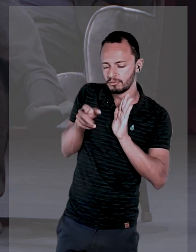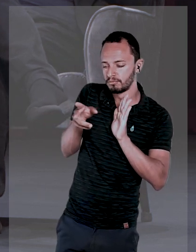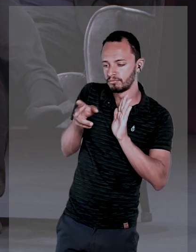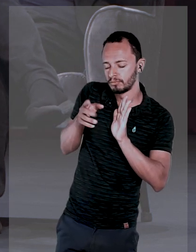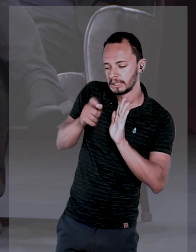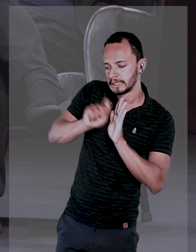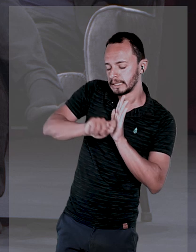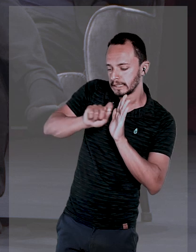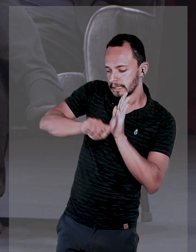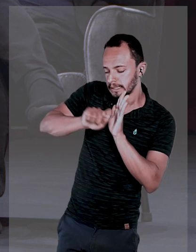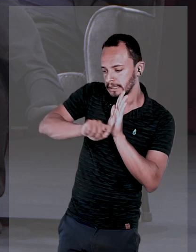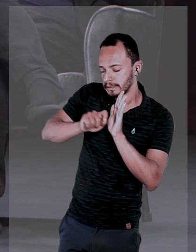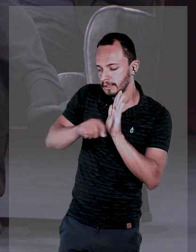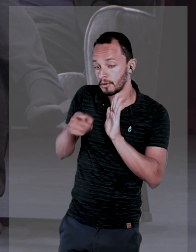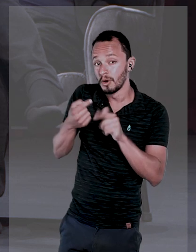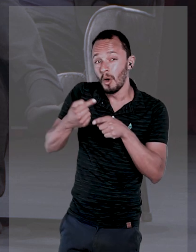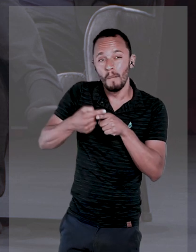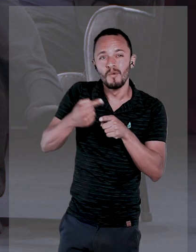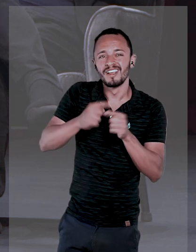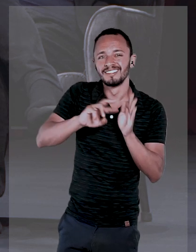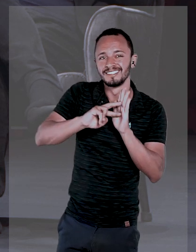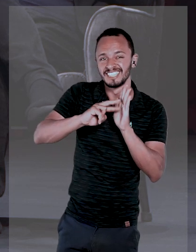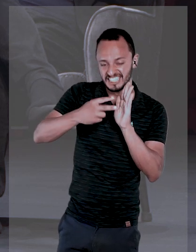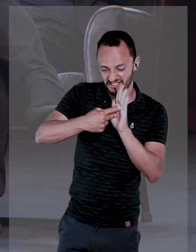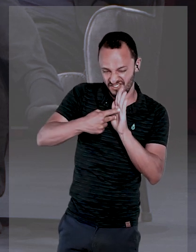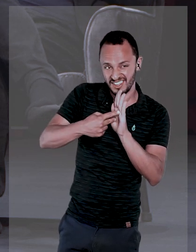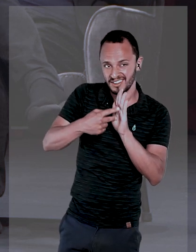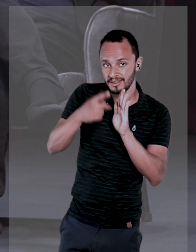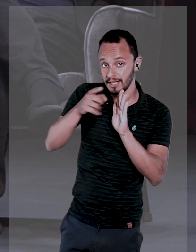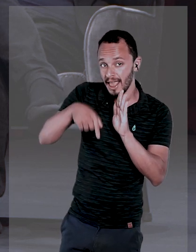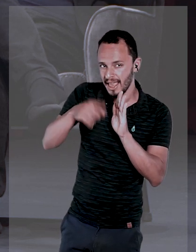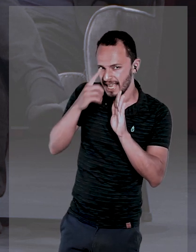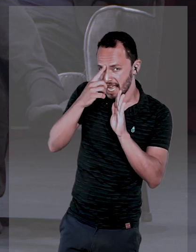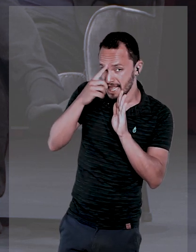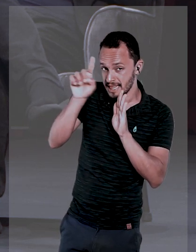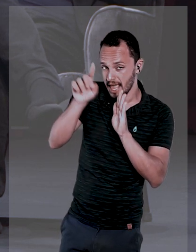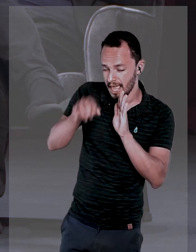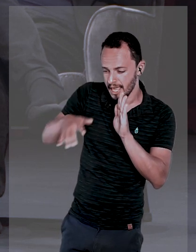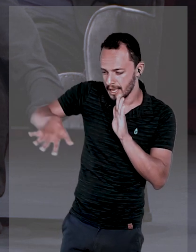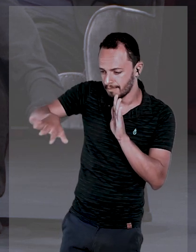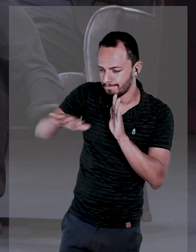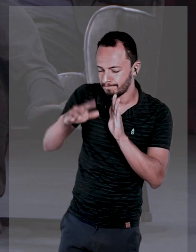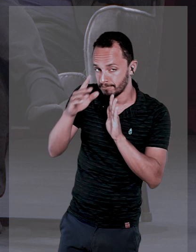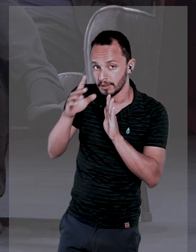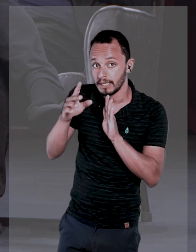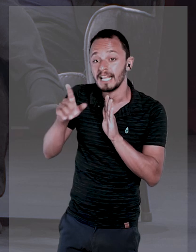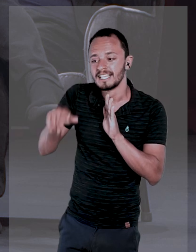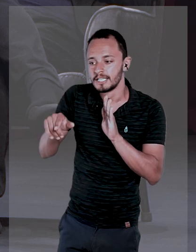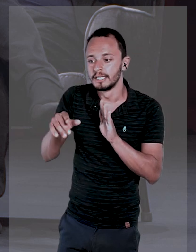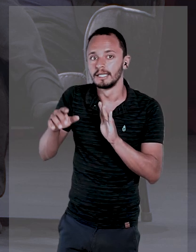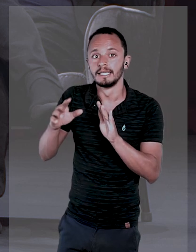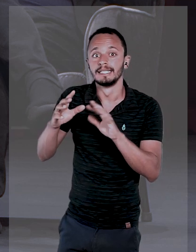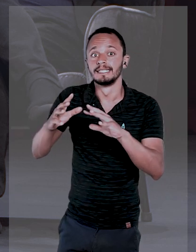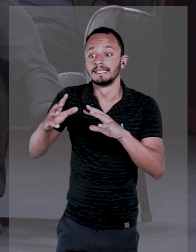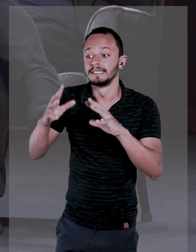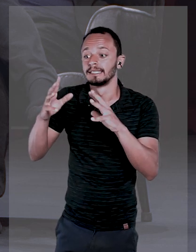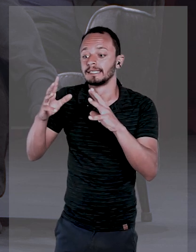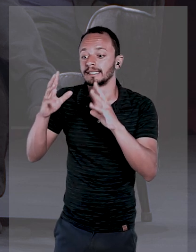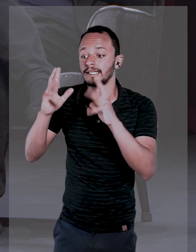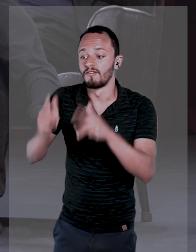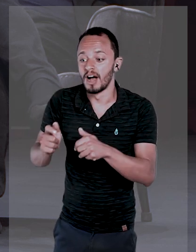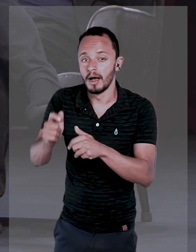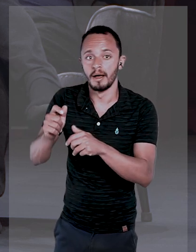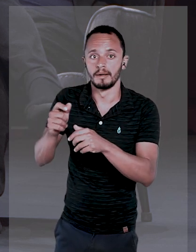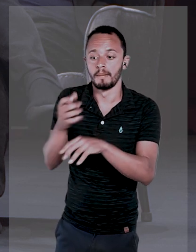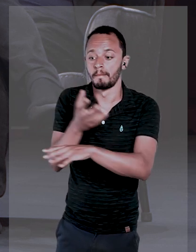do que ser uma coisa concreta, ela serve de super significante de uma ideia